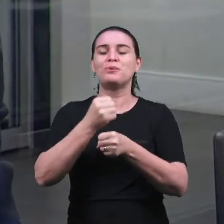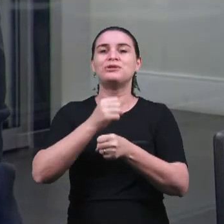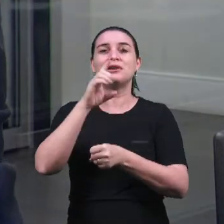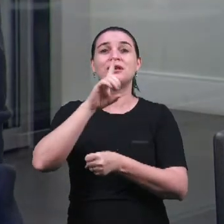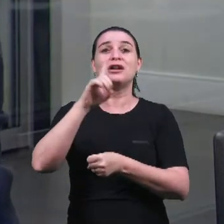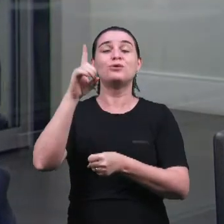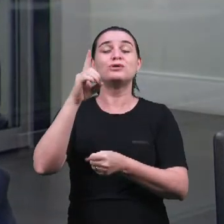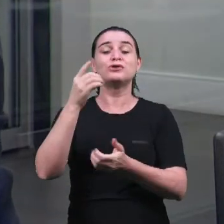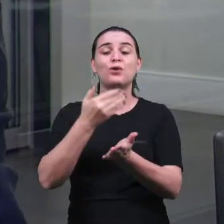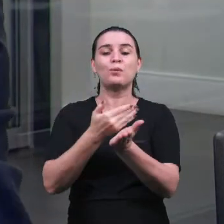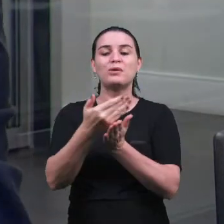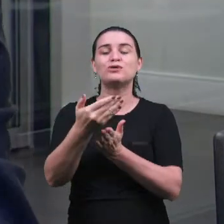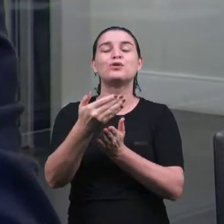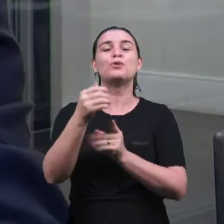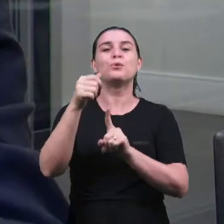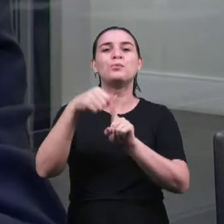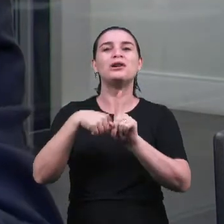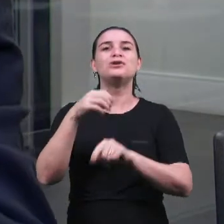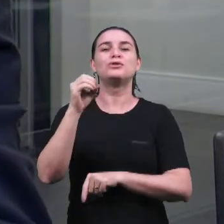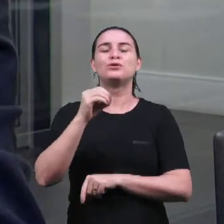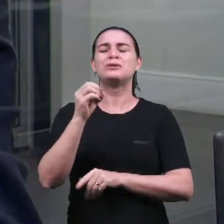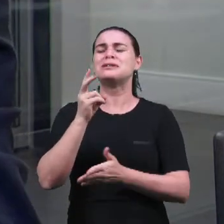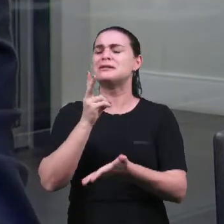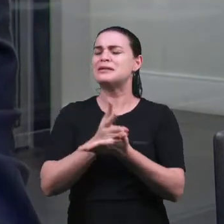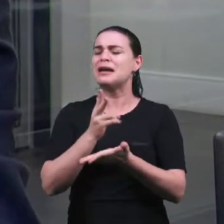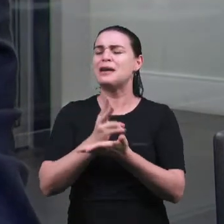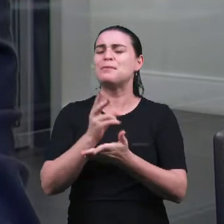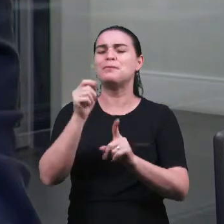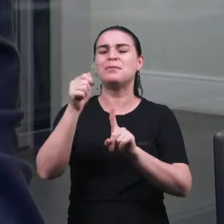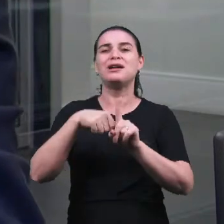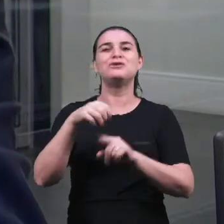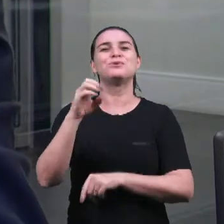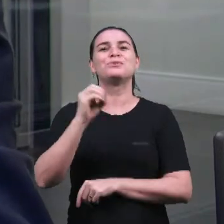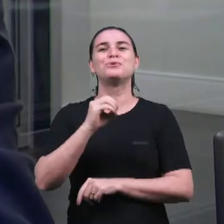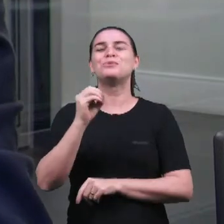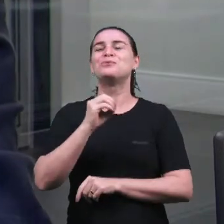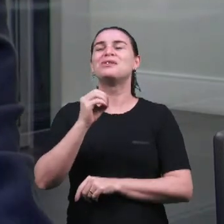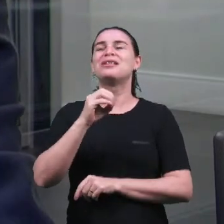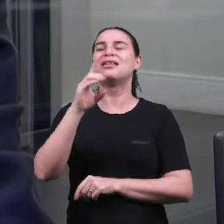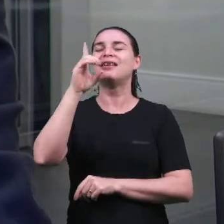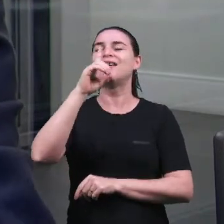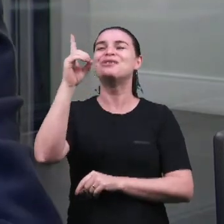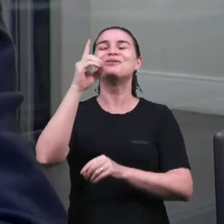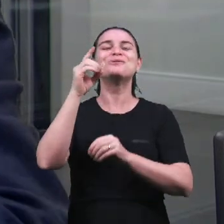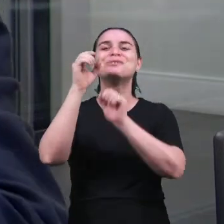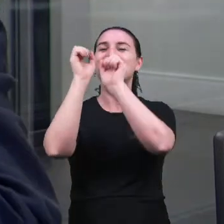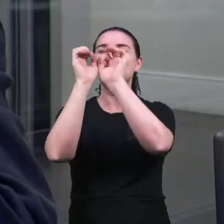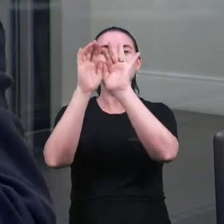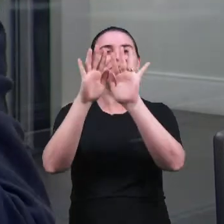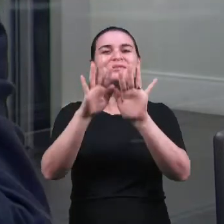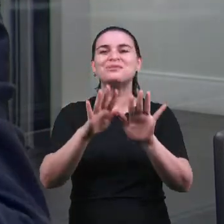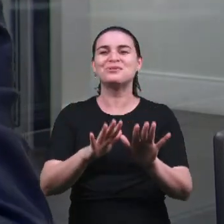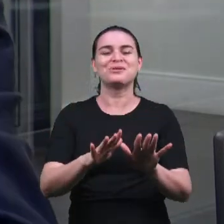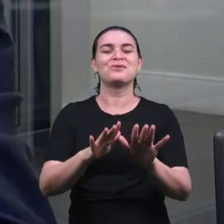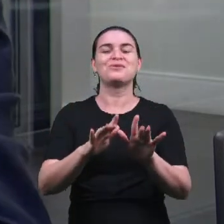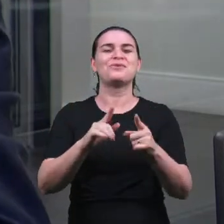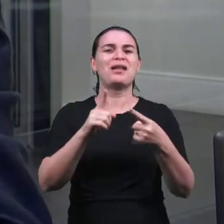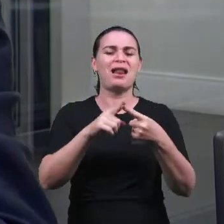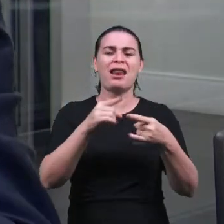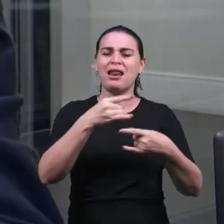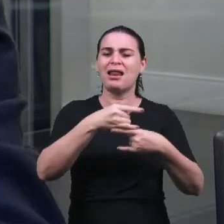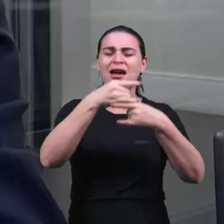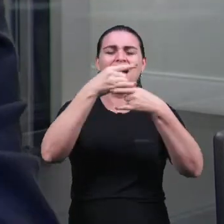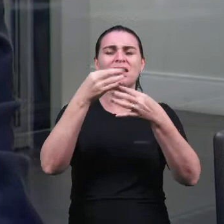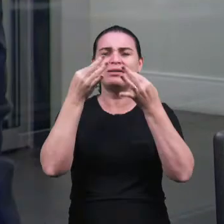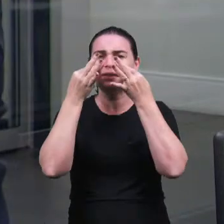mês de outubro. Então, todo mês de outubro sempre tem uma bênção que o Senhor dá. Esse ano foi muitas, né? Como as lives, como o testemunho dos louvores. E entre